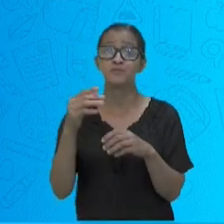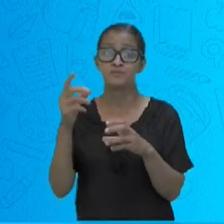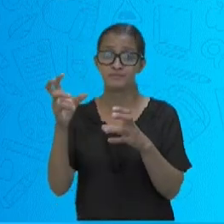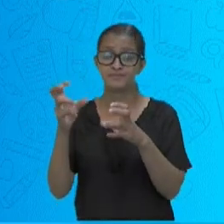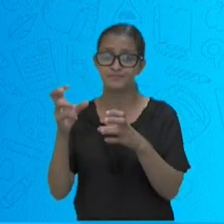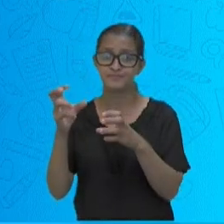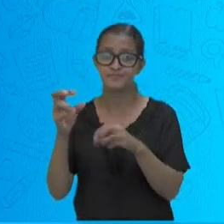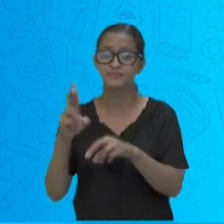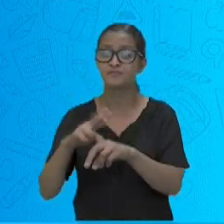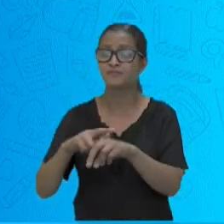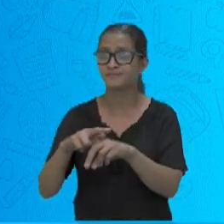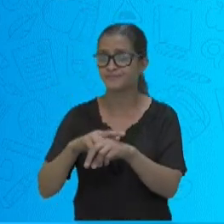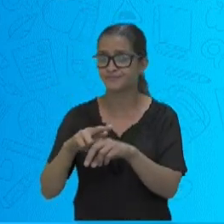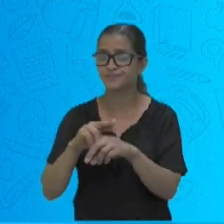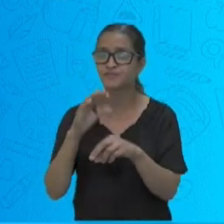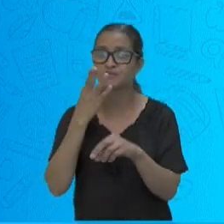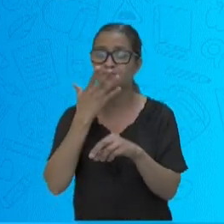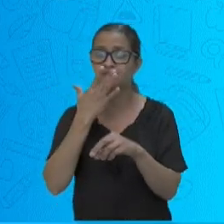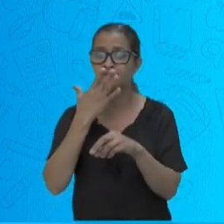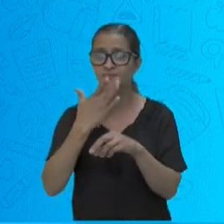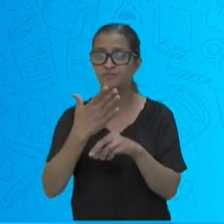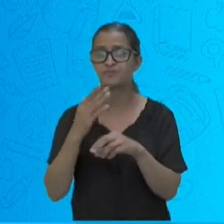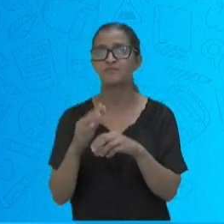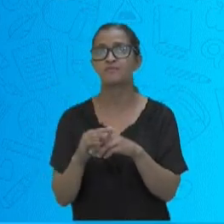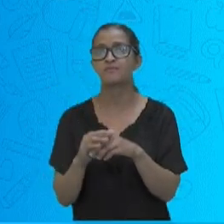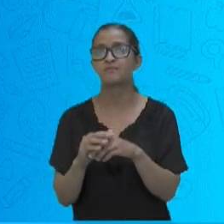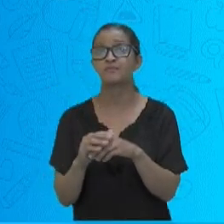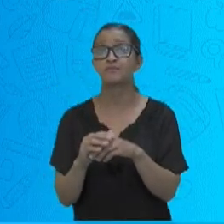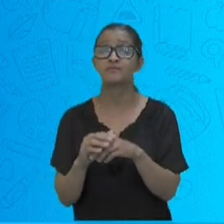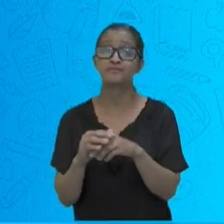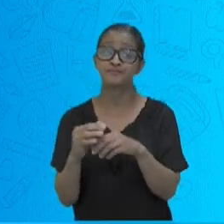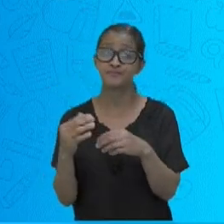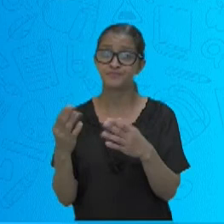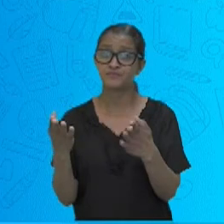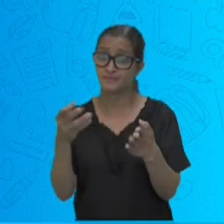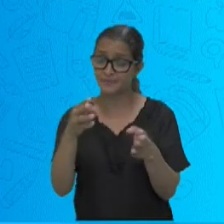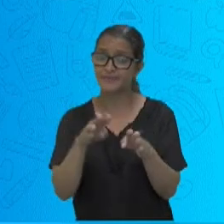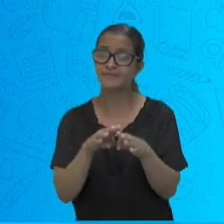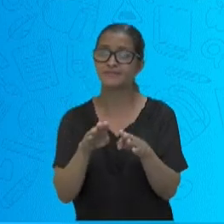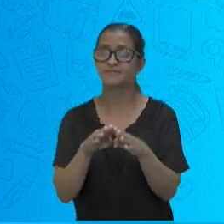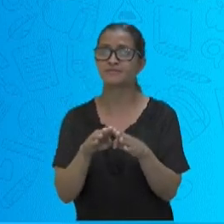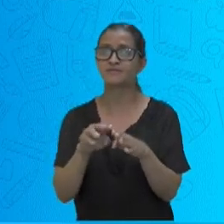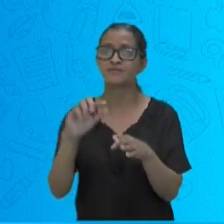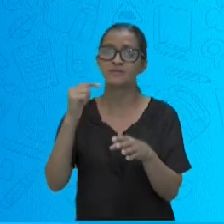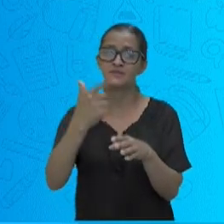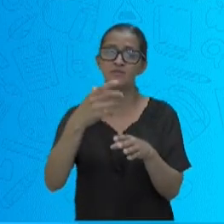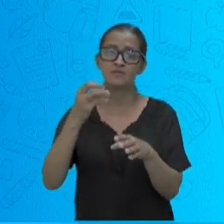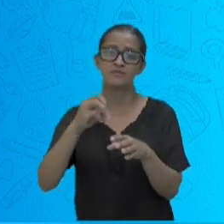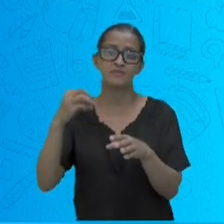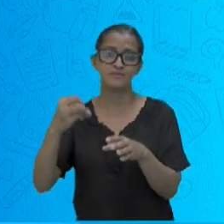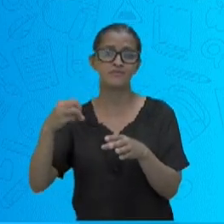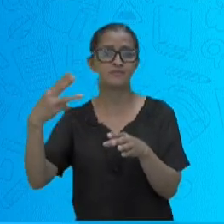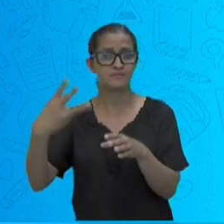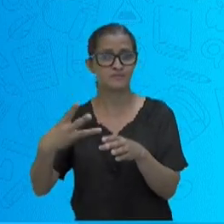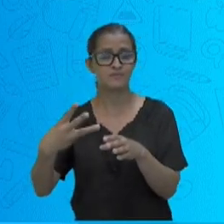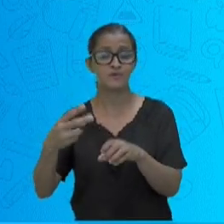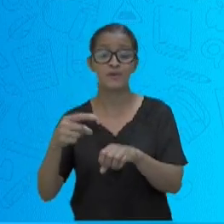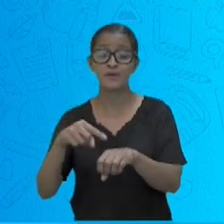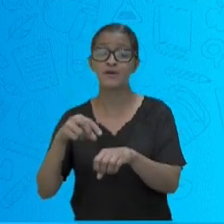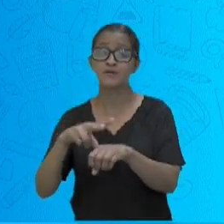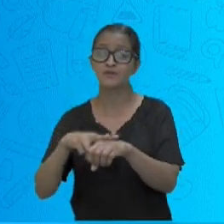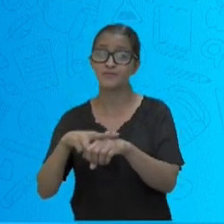roxo, 2002, 45%. No ano de 2003, que está representado de